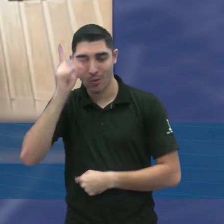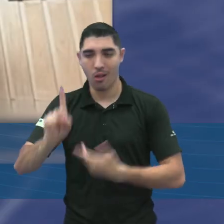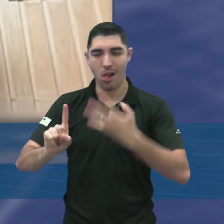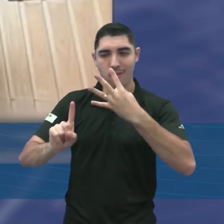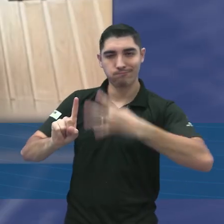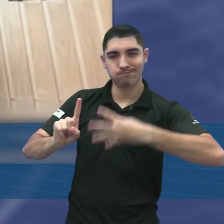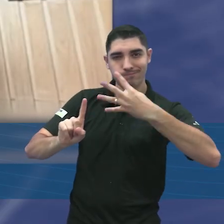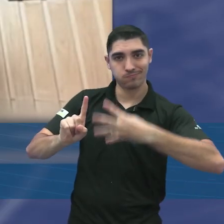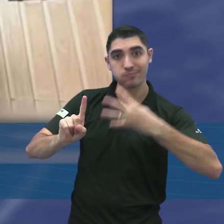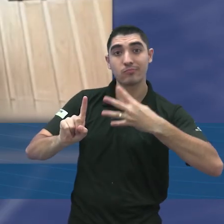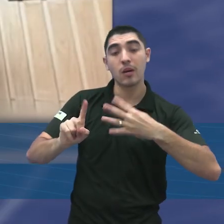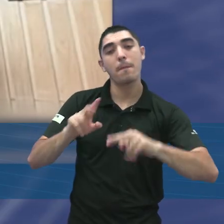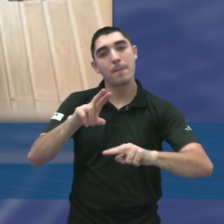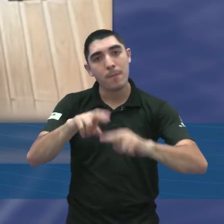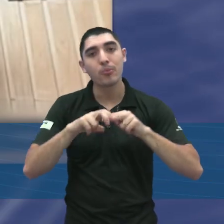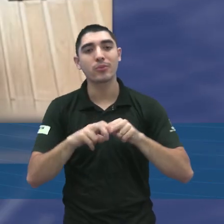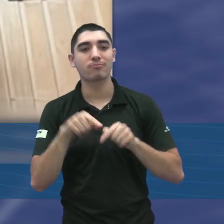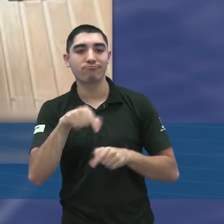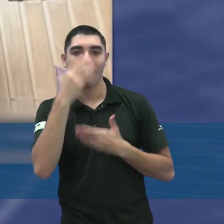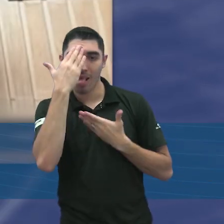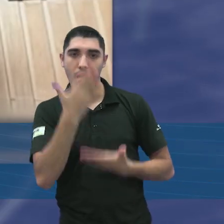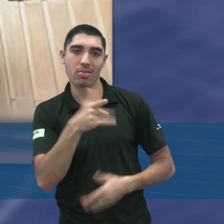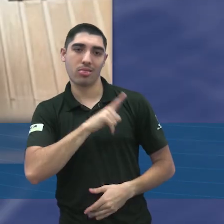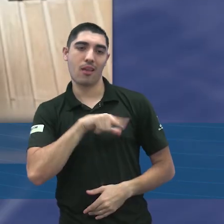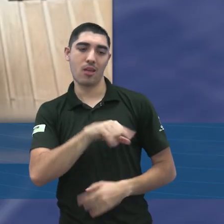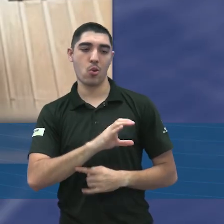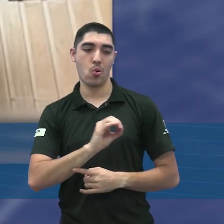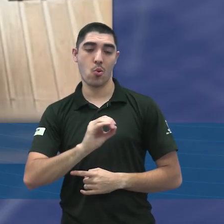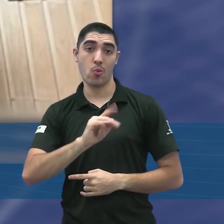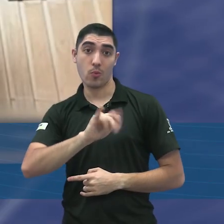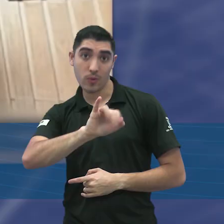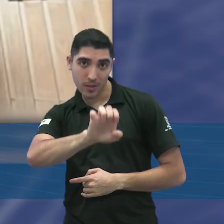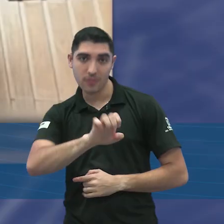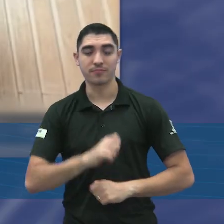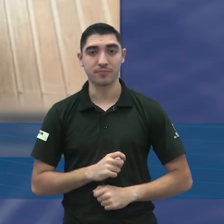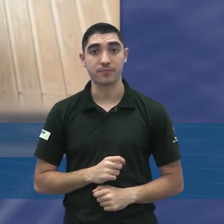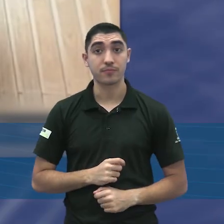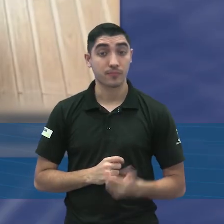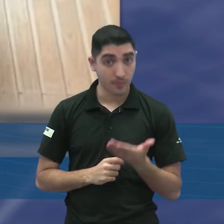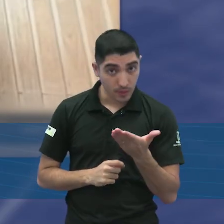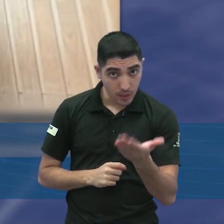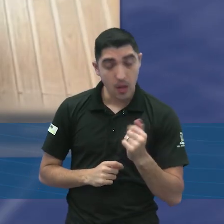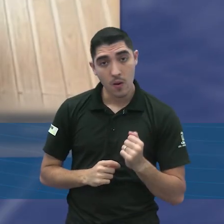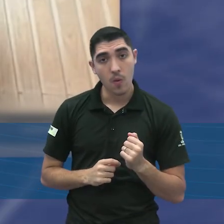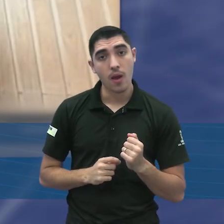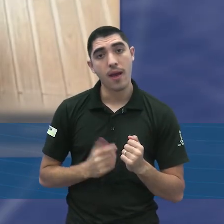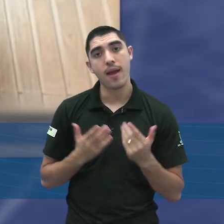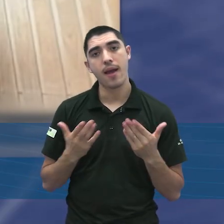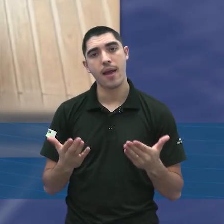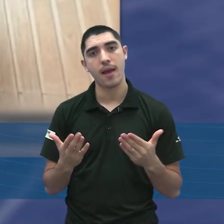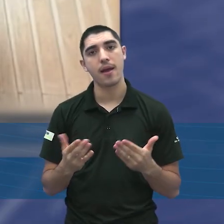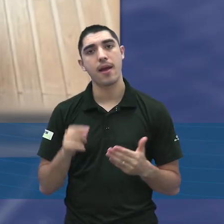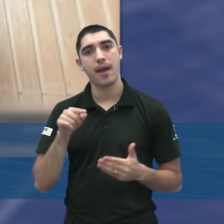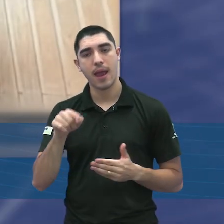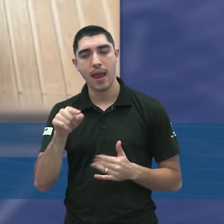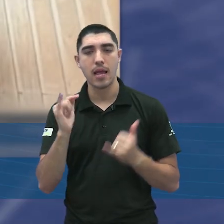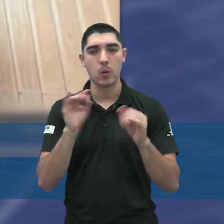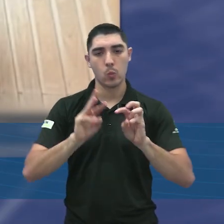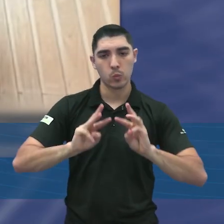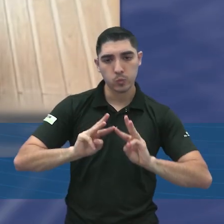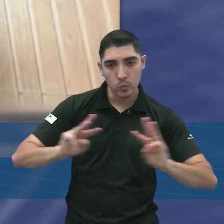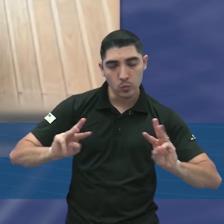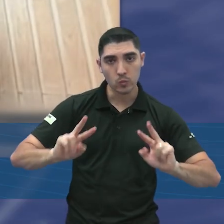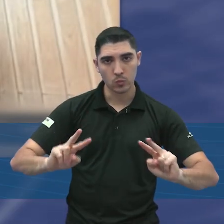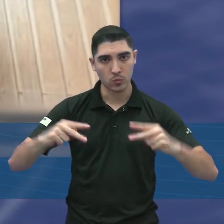A partir desse registro, ele vai te dando coisas que você possa gostar. Então, conforme você for usando o